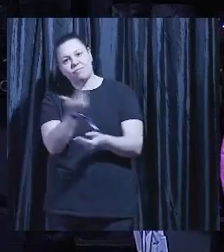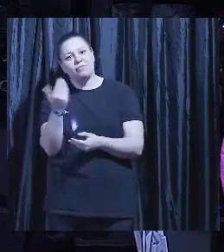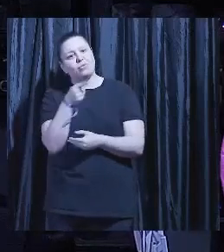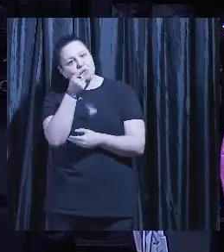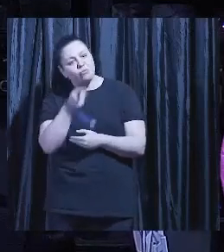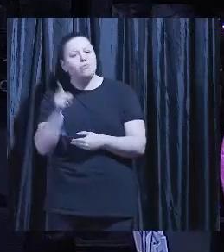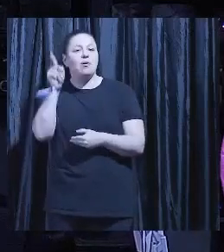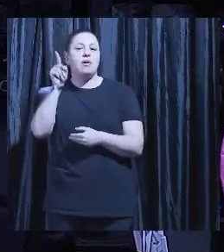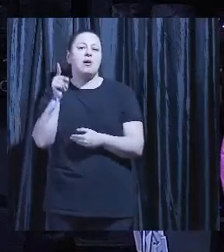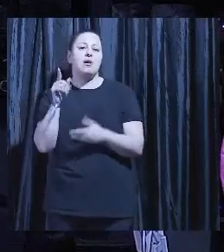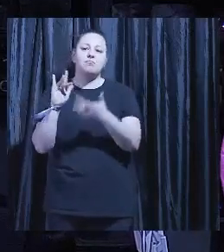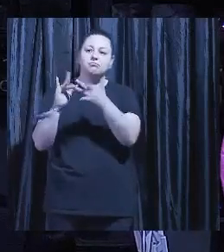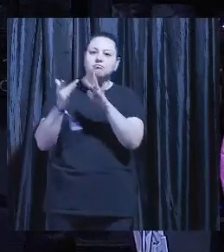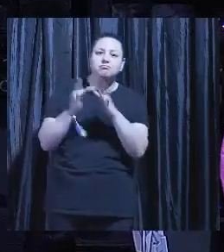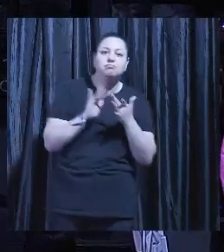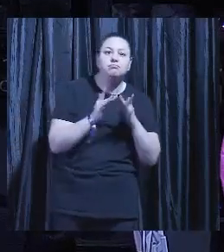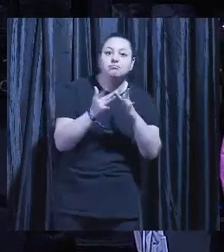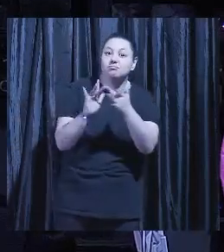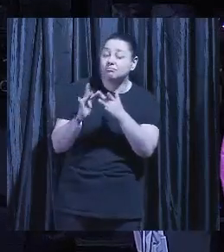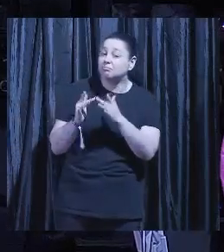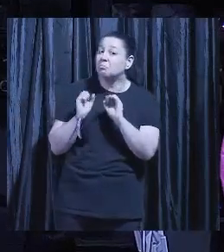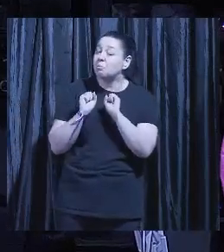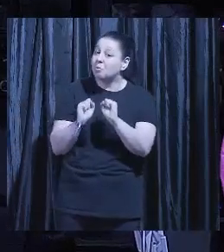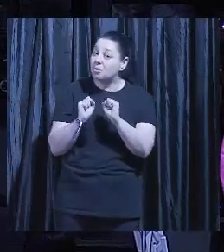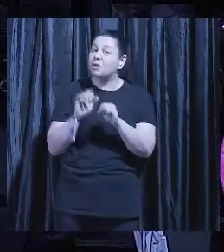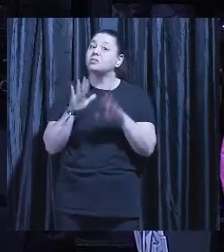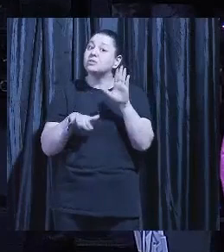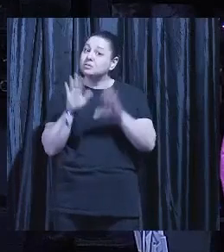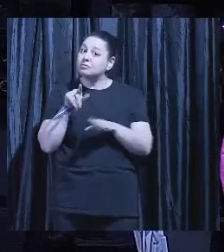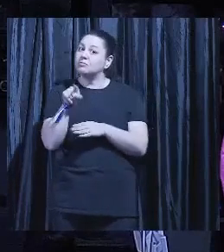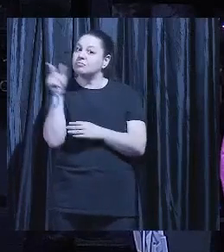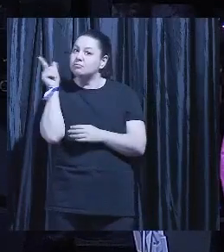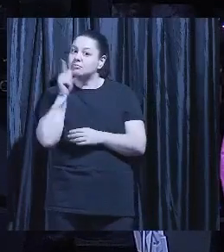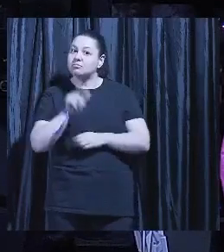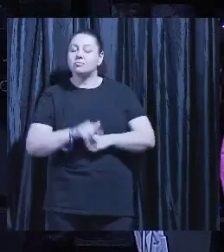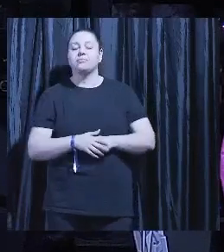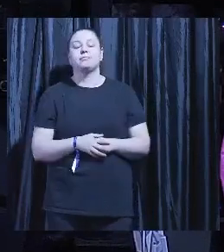lá, faz networking, que eu acho que pode dar super certo.